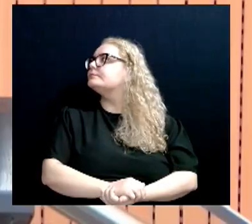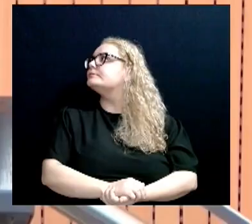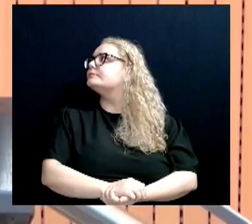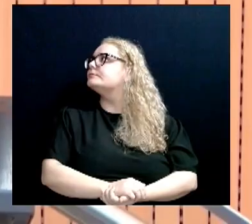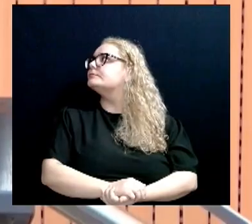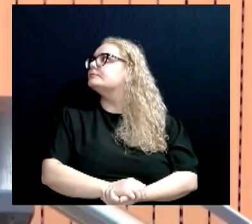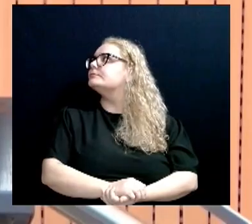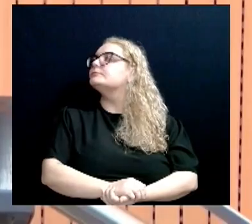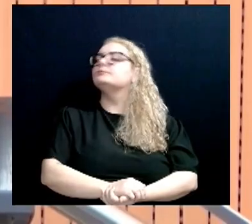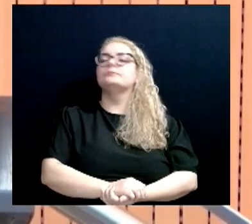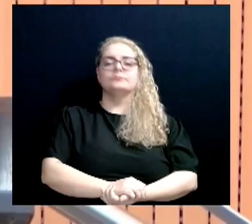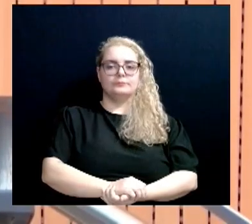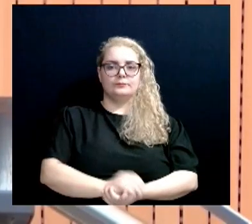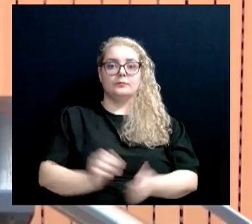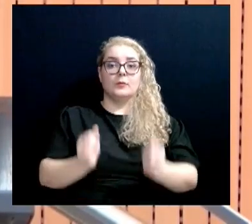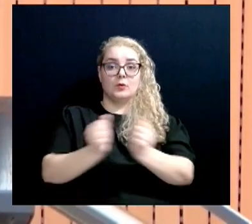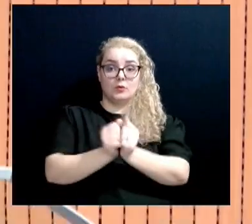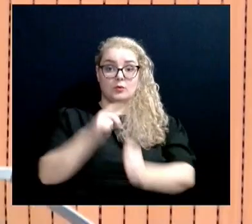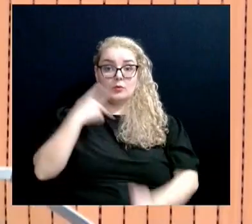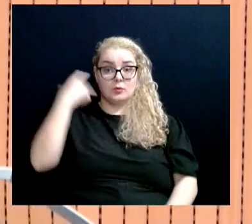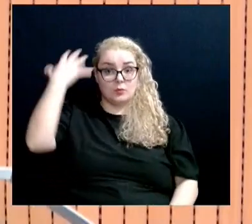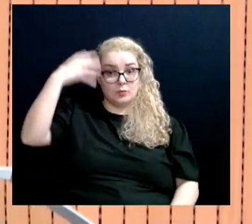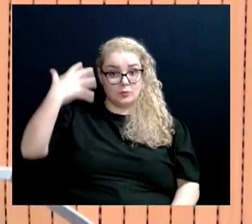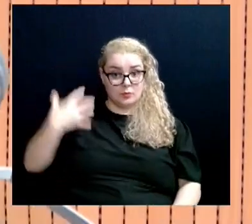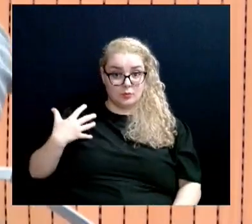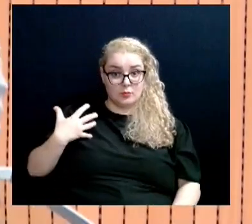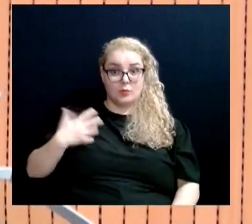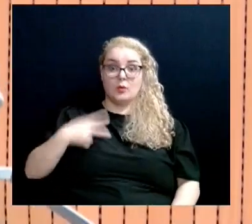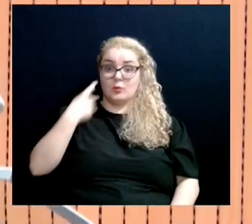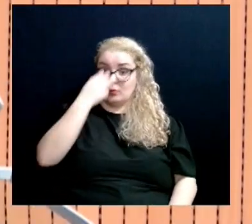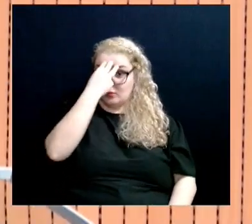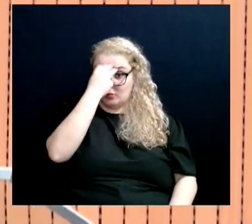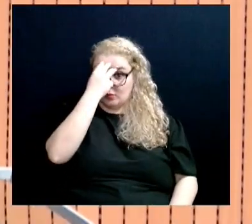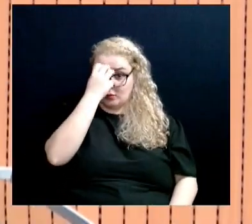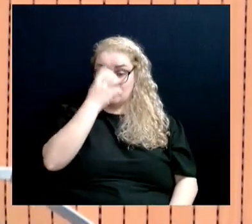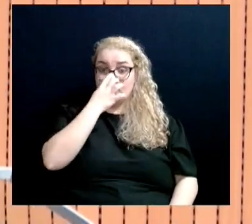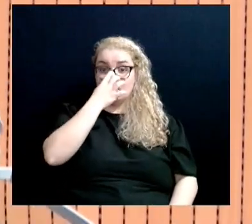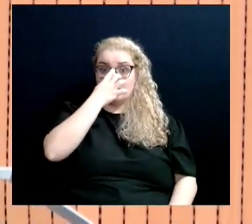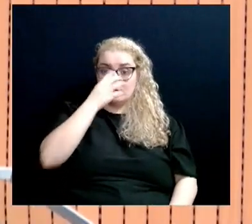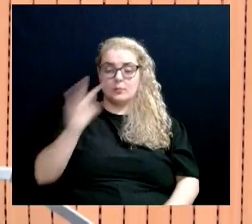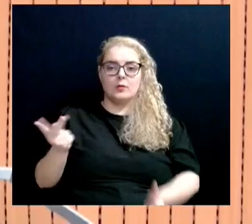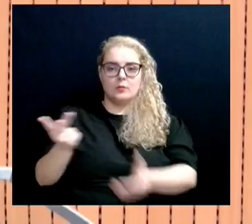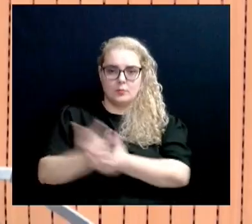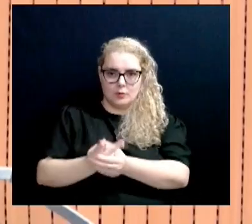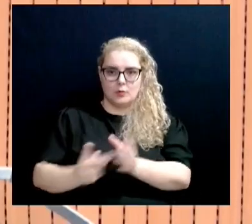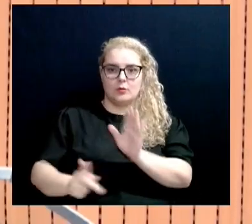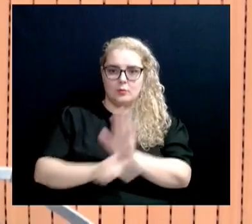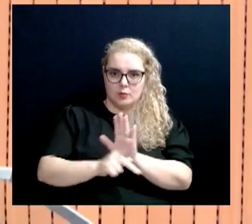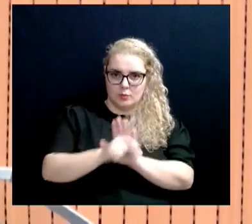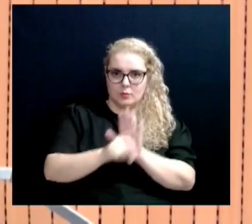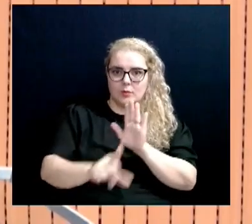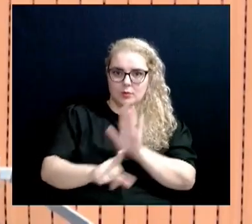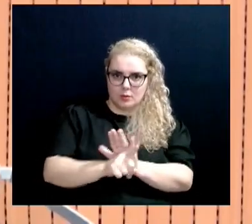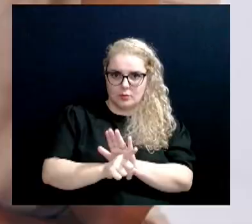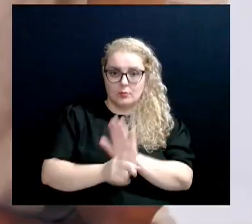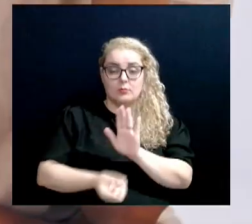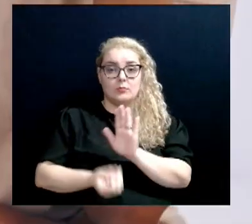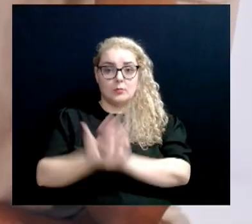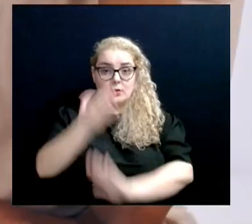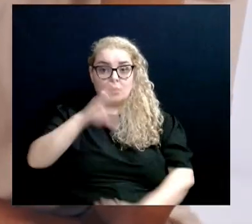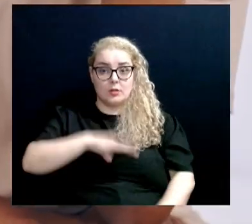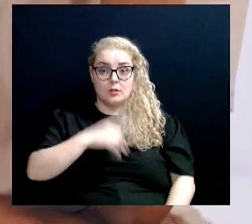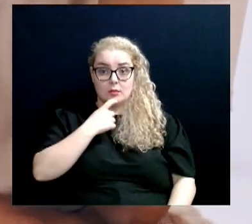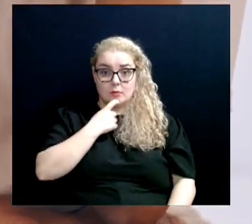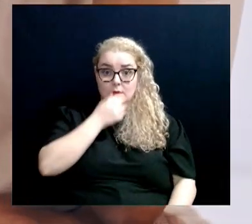Em conjunto com a vereadora Guida Calisto, o vereador Wagner Romão protocolou o projeto de lei para criar em Campinas